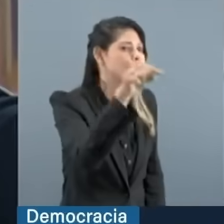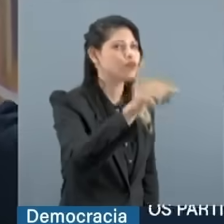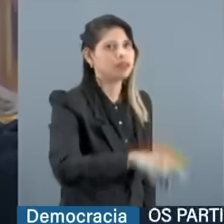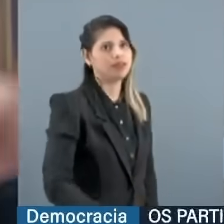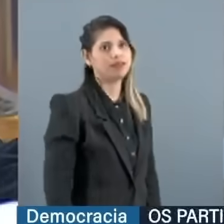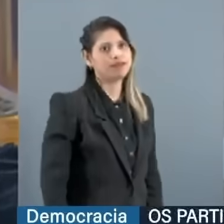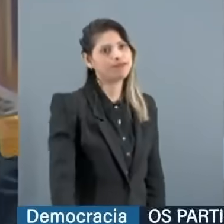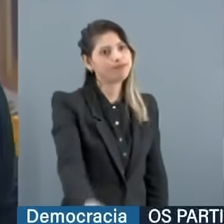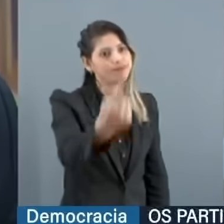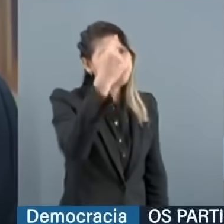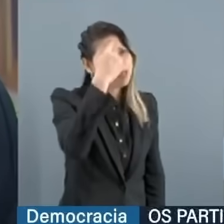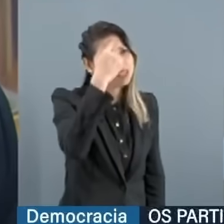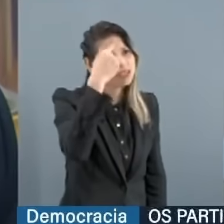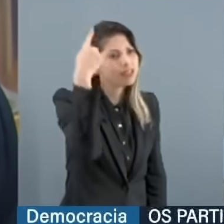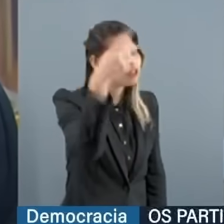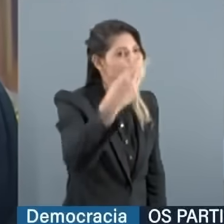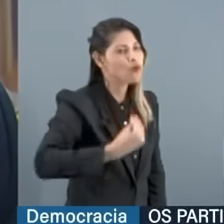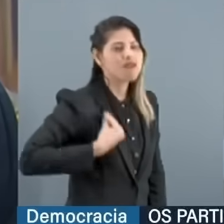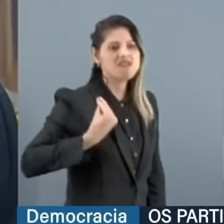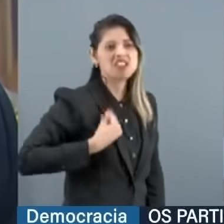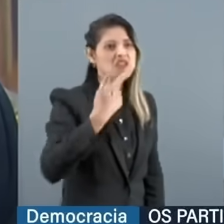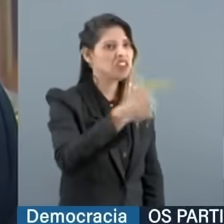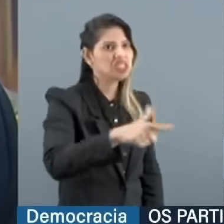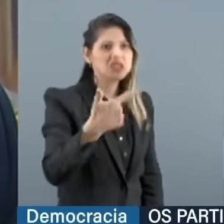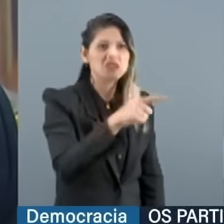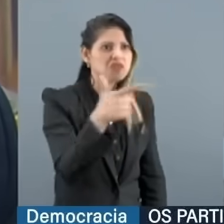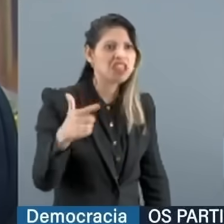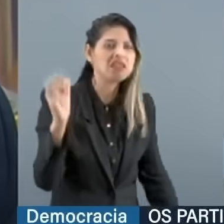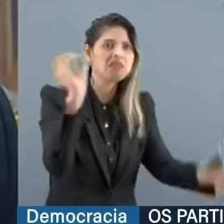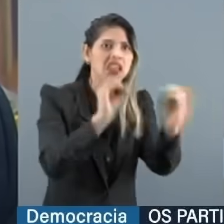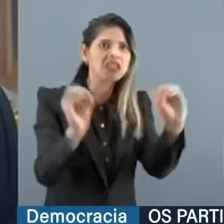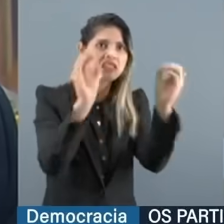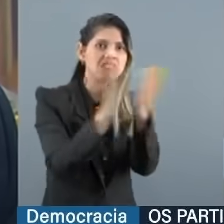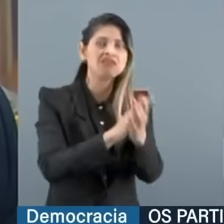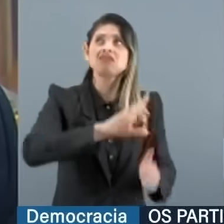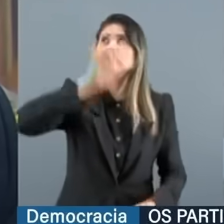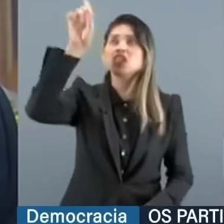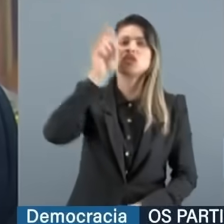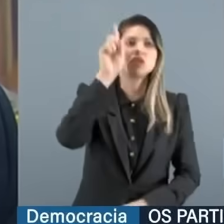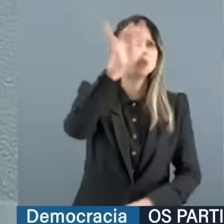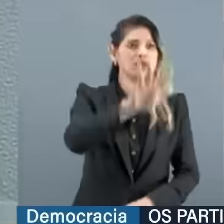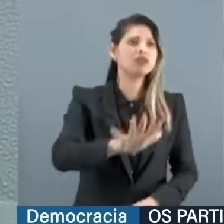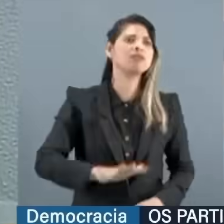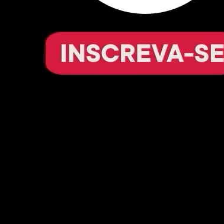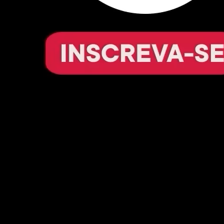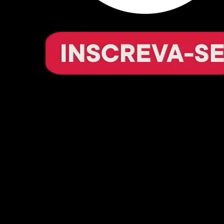em mudar a tua vida, mas você não tem credibilidade nenhuma aqui hoje. Deus te abençoe, Walter.